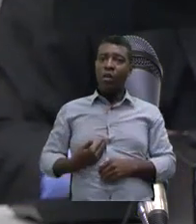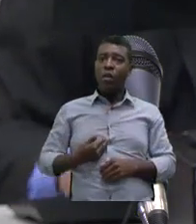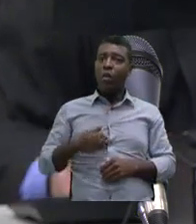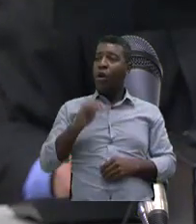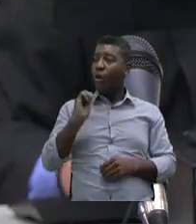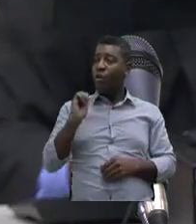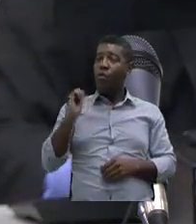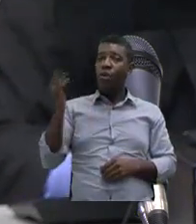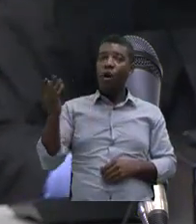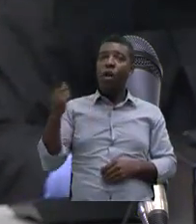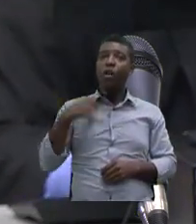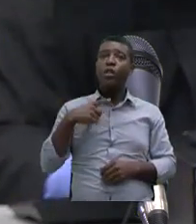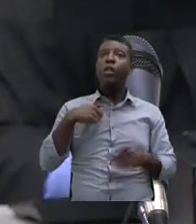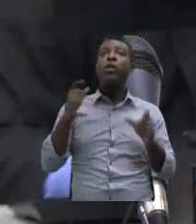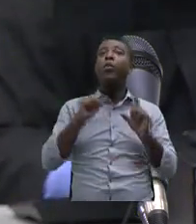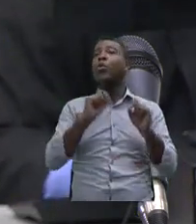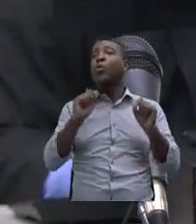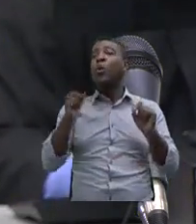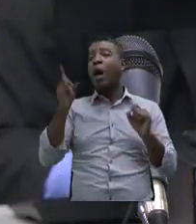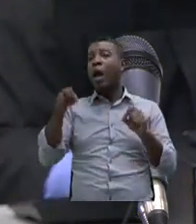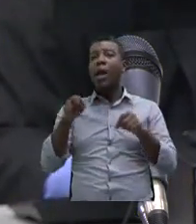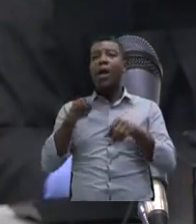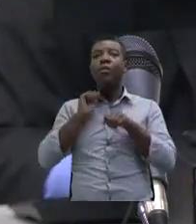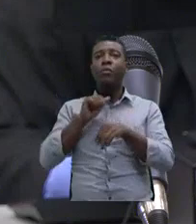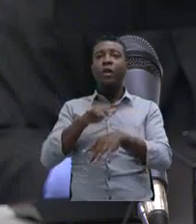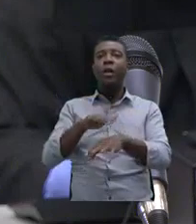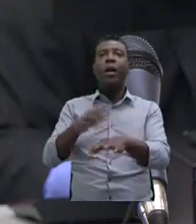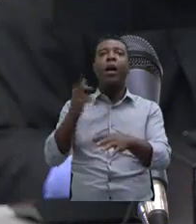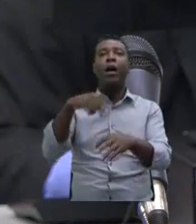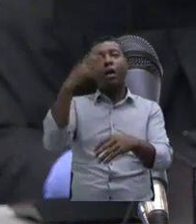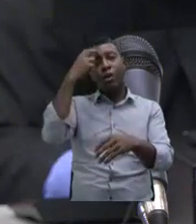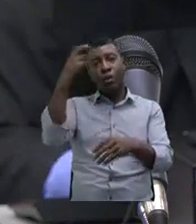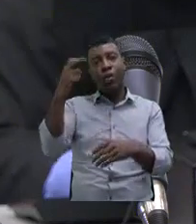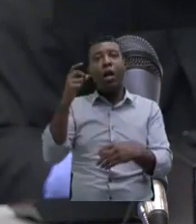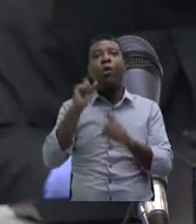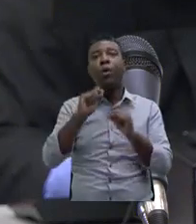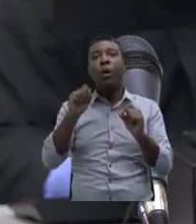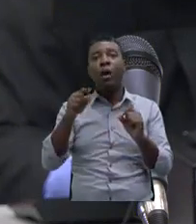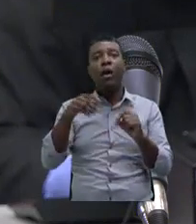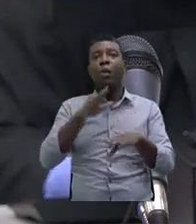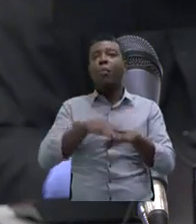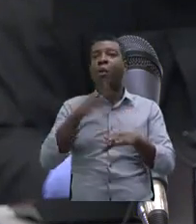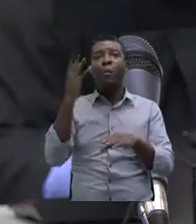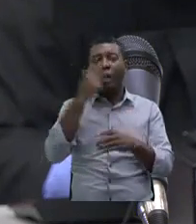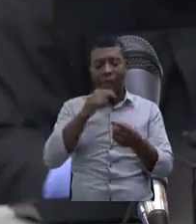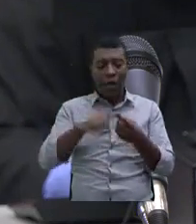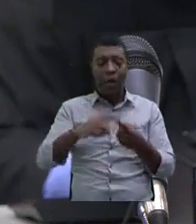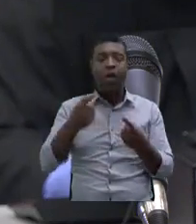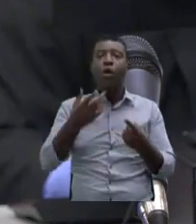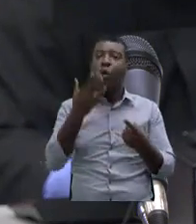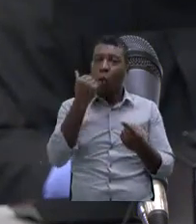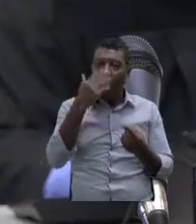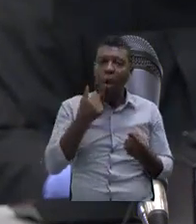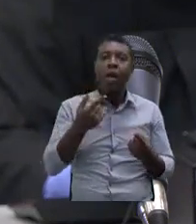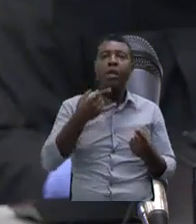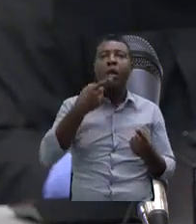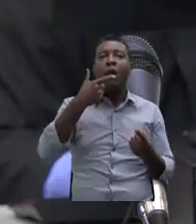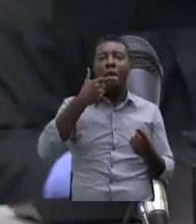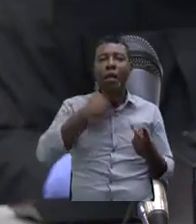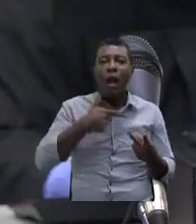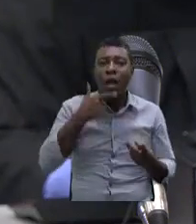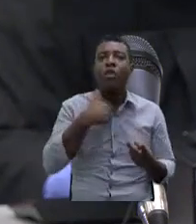manifestação cultural das mais bonitas. Inclusive com comida, com queijo, com cachaça, com vinho, tinha tudo de